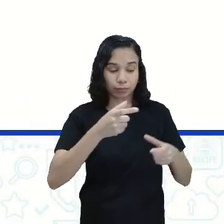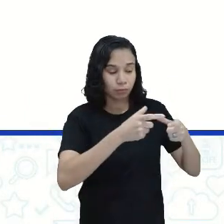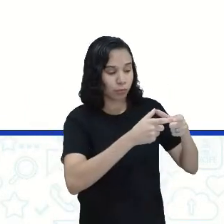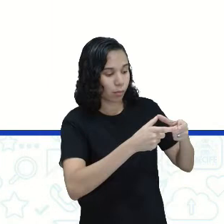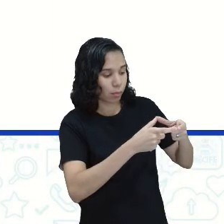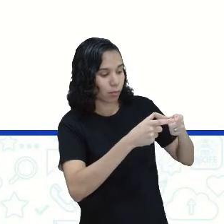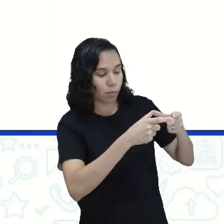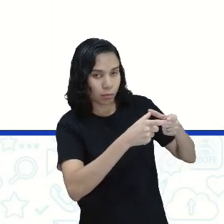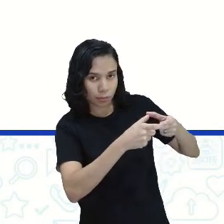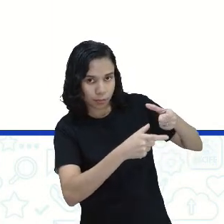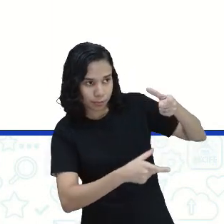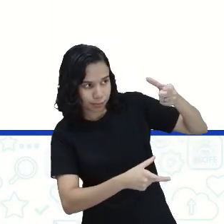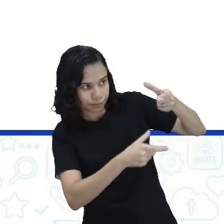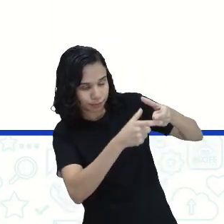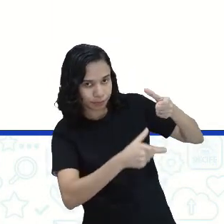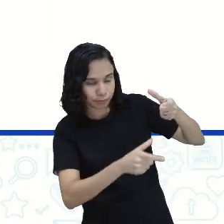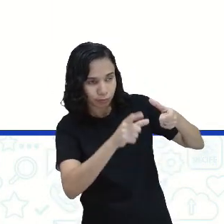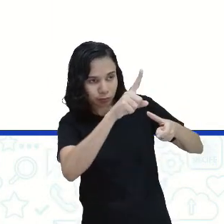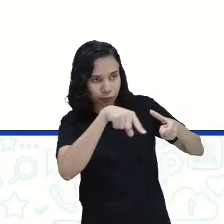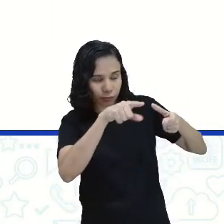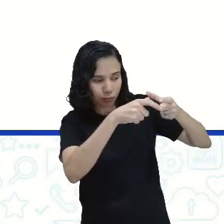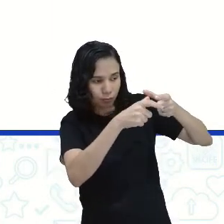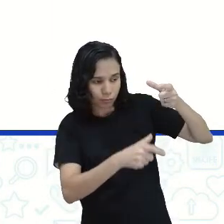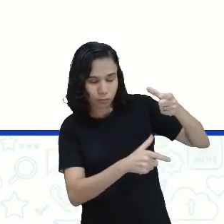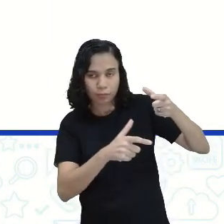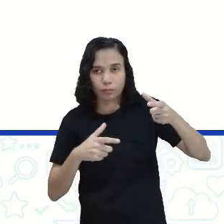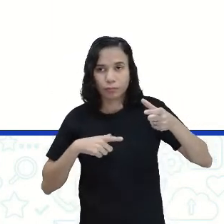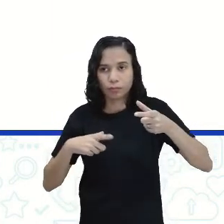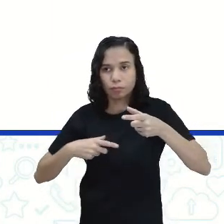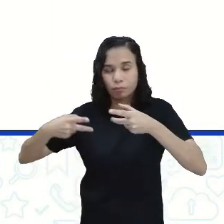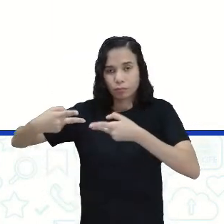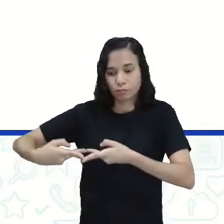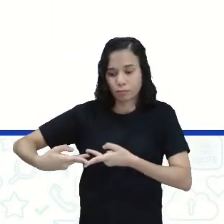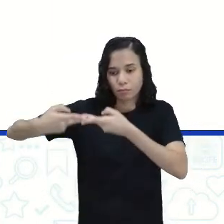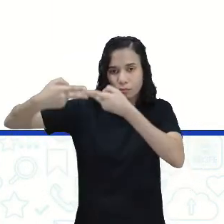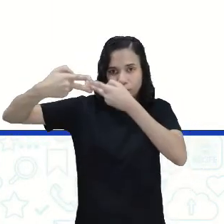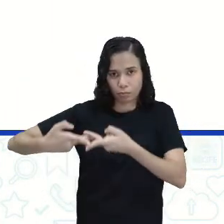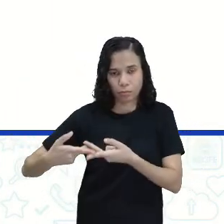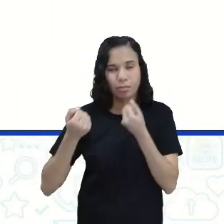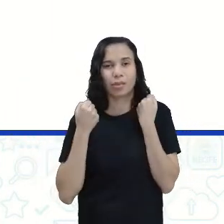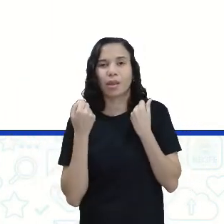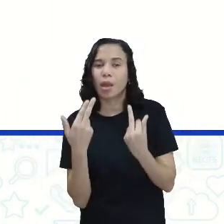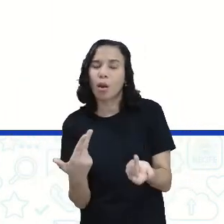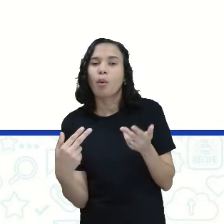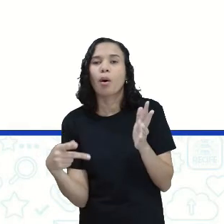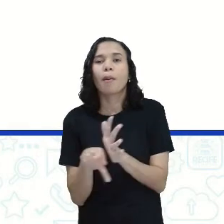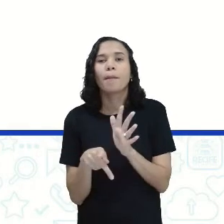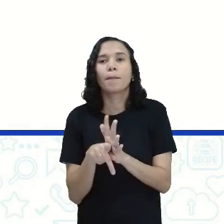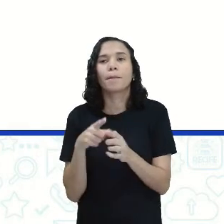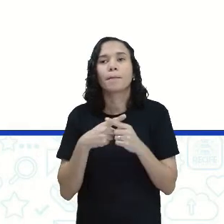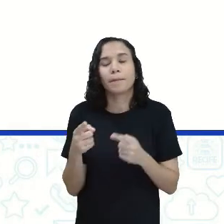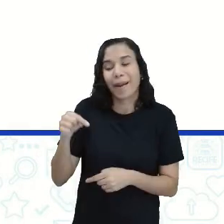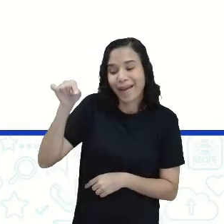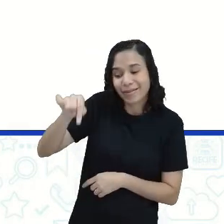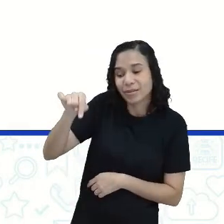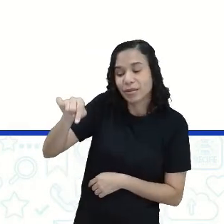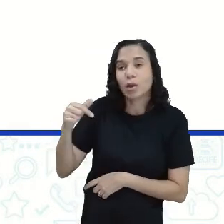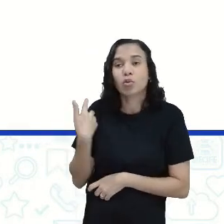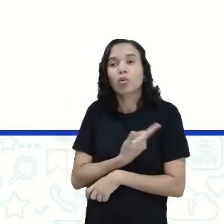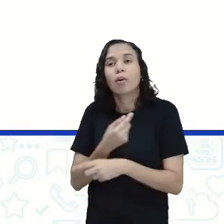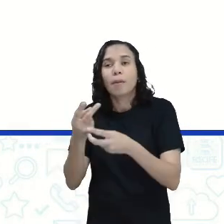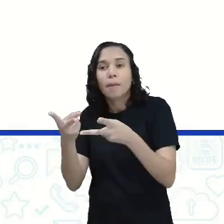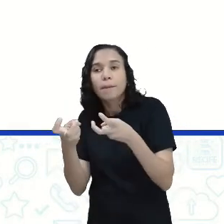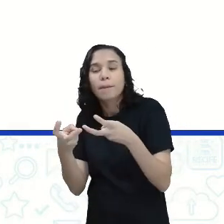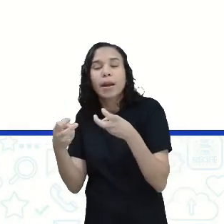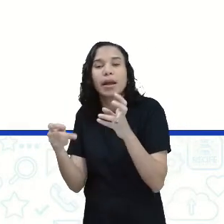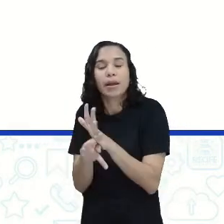tenho um prisma. Se eu comparar um cilindro com um prisma, é bem parecido aí o cálculo. Até a fórmula é igual. Só que o prisma, a gente vai perceber que esse